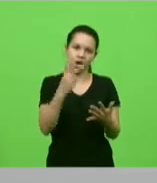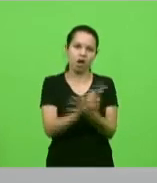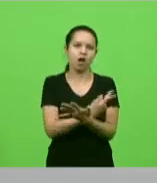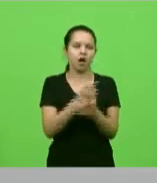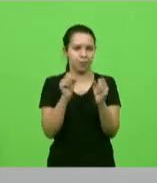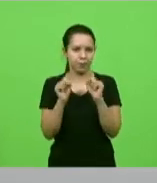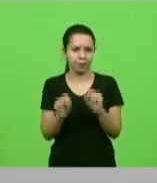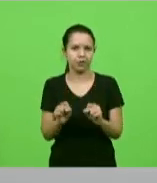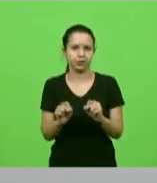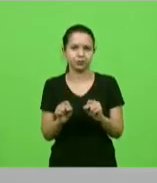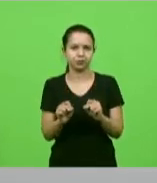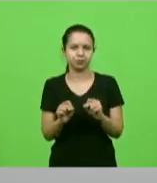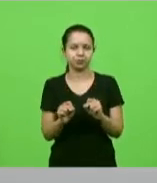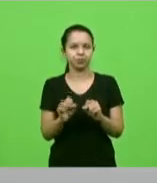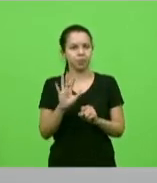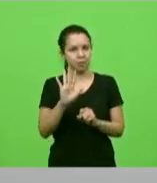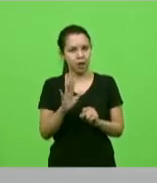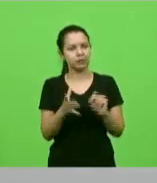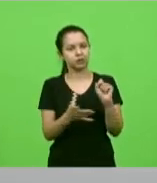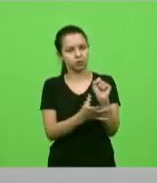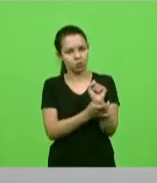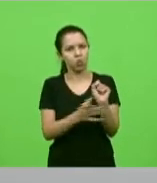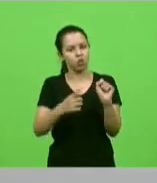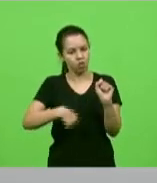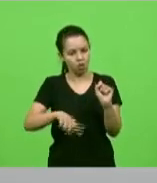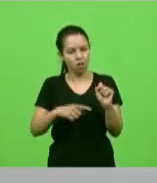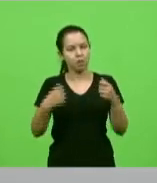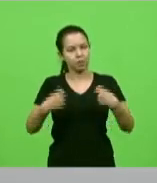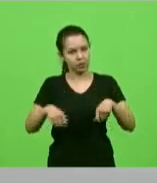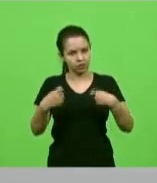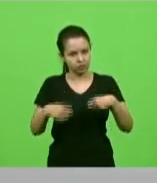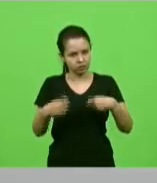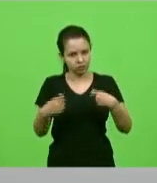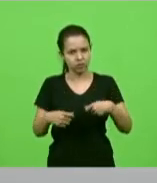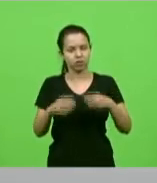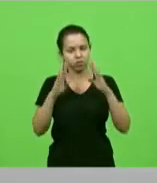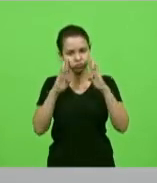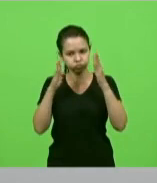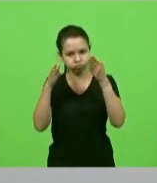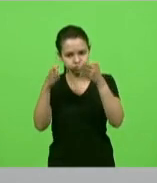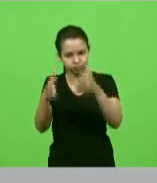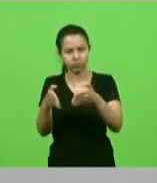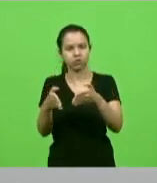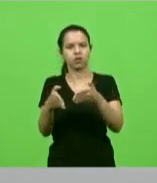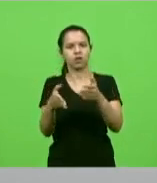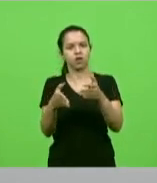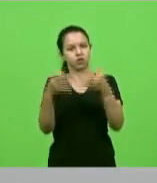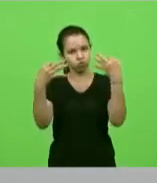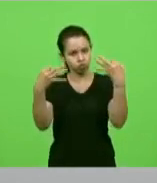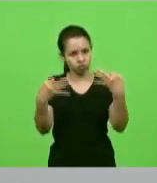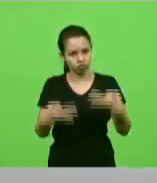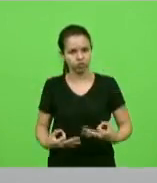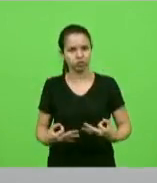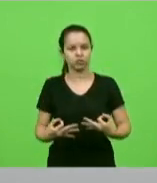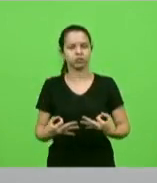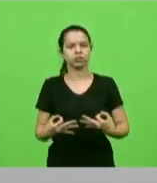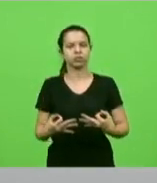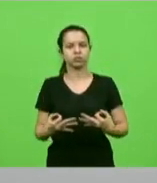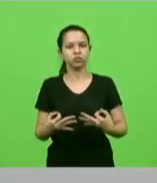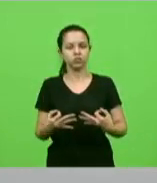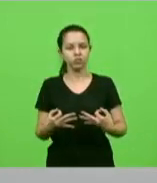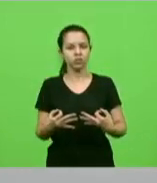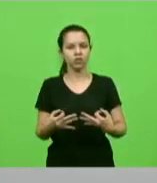errar. Mas, seguramente, nós devemos perseguir a justiça. E é a justiça que eu persigo. Dando a